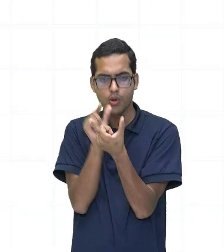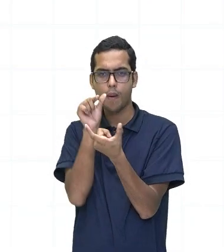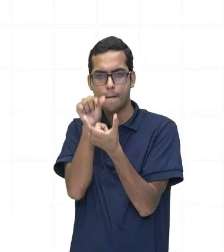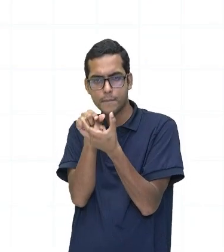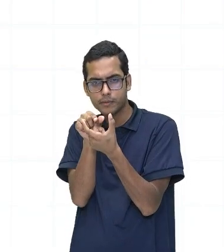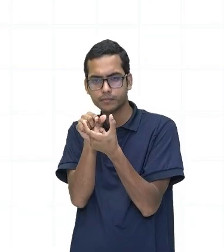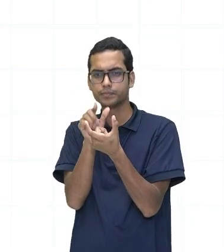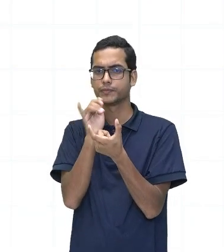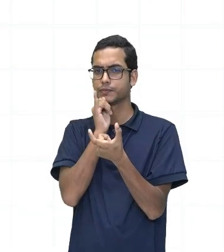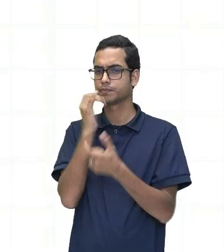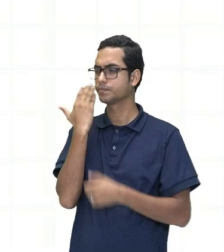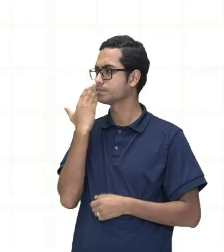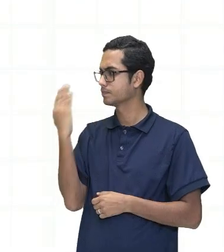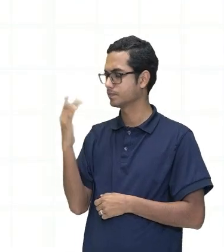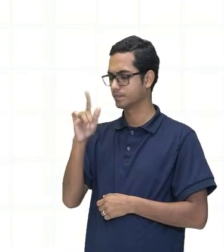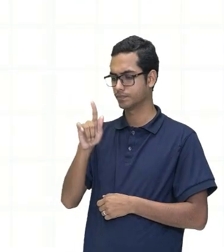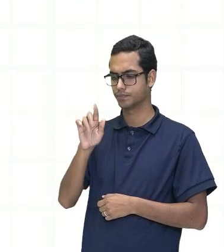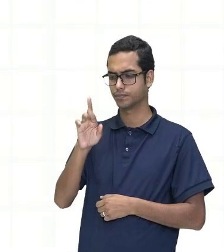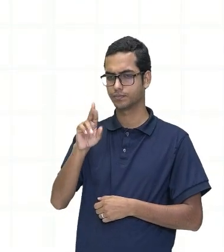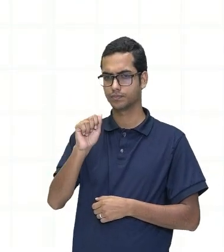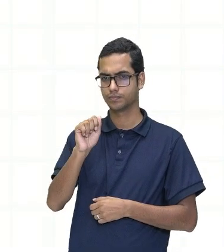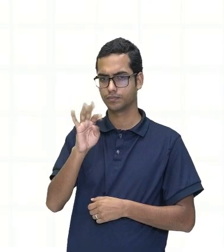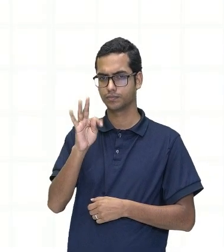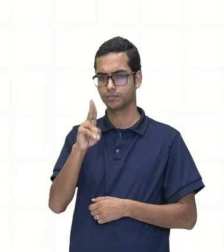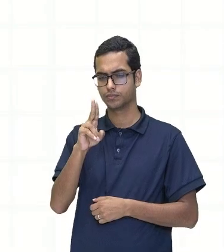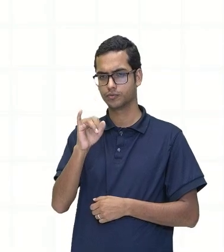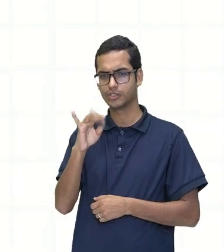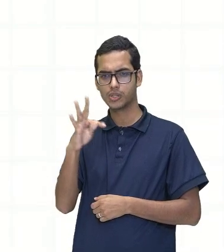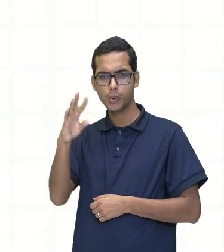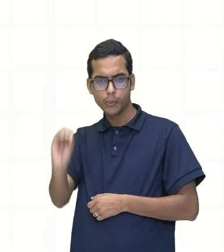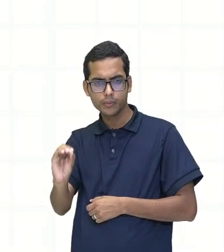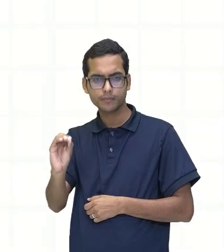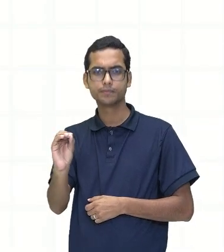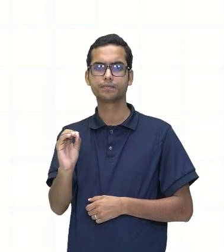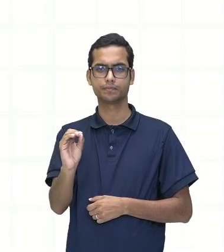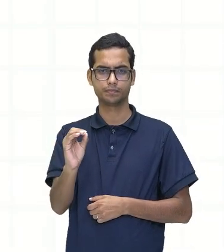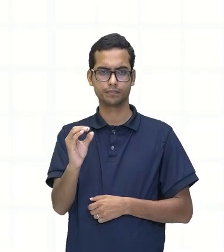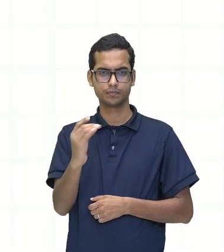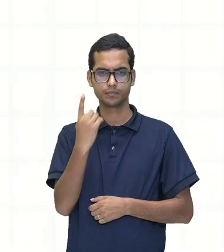fica a nossa separação, quando eu falo do gratuito, né? Ó,